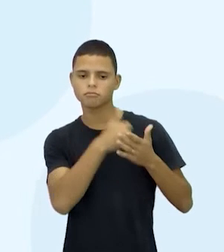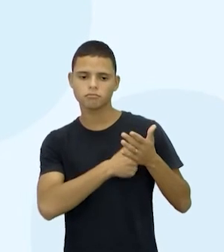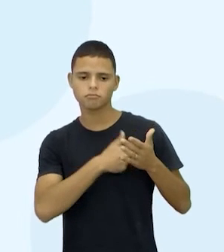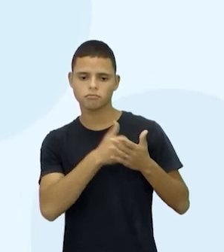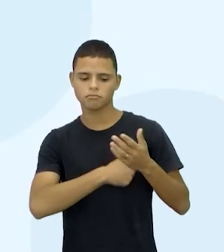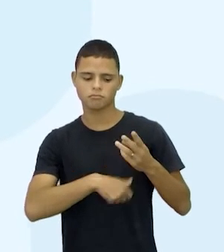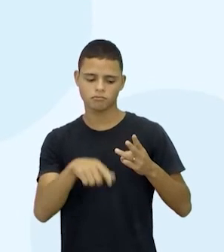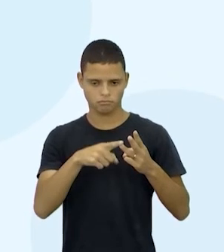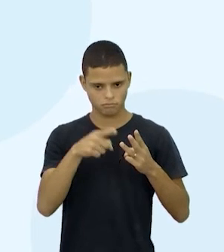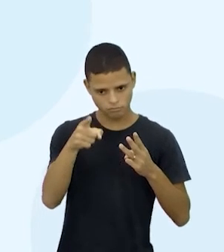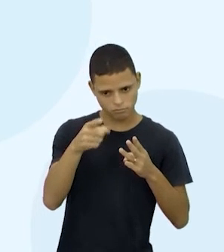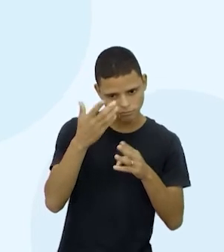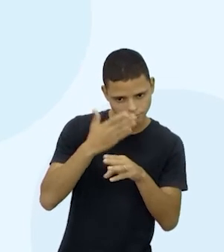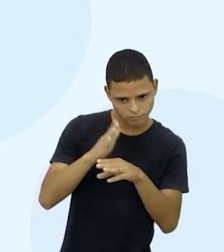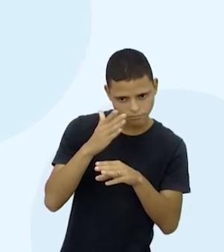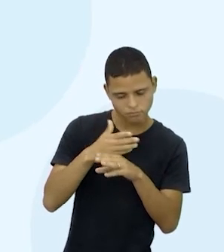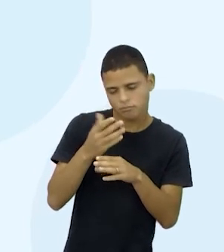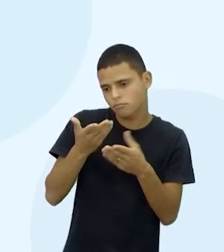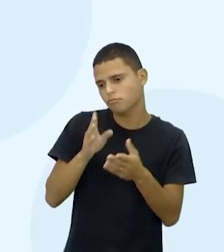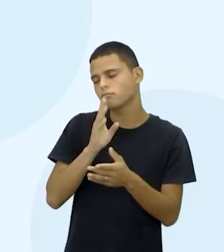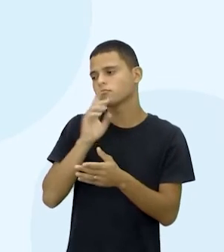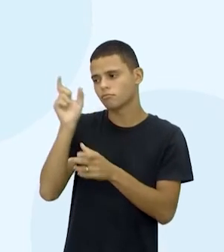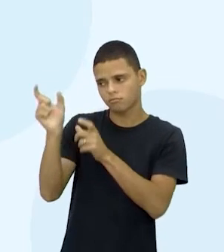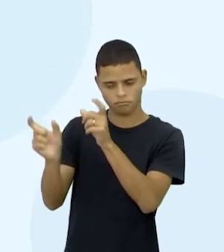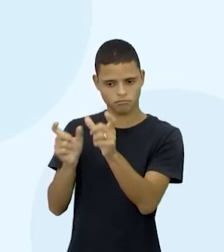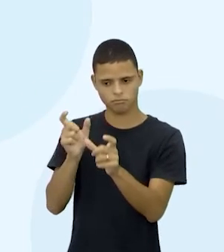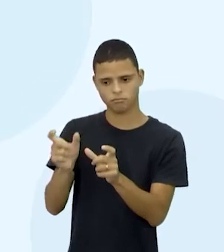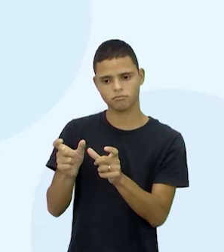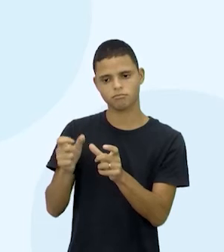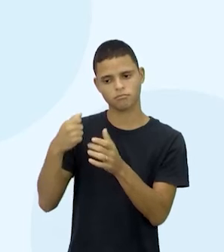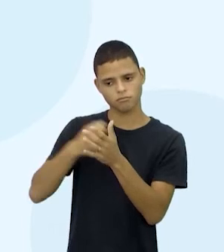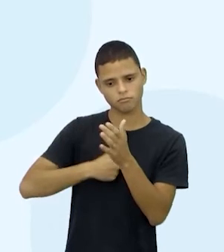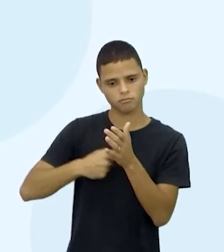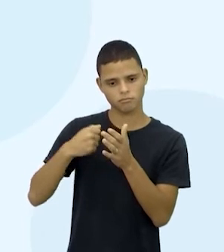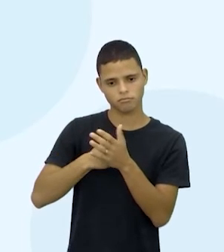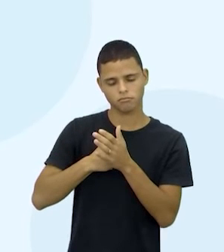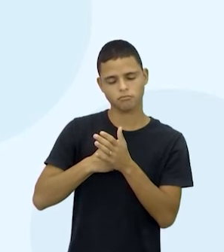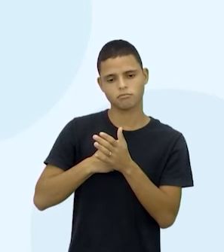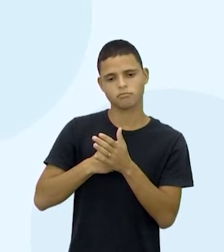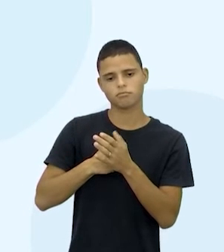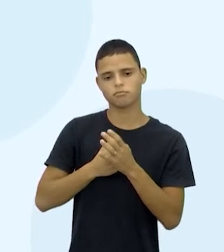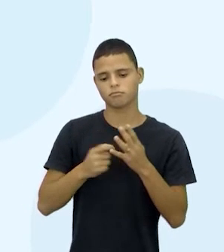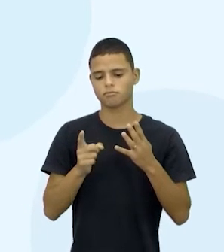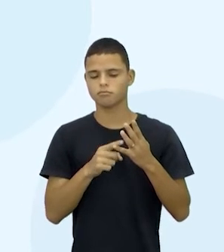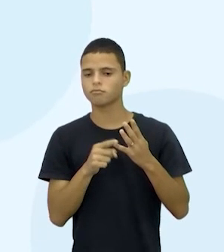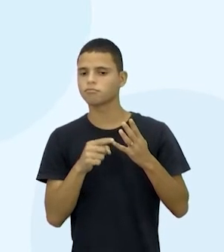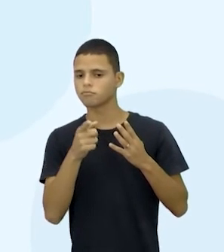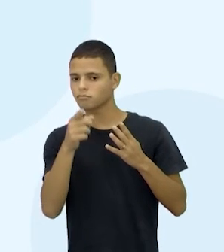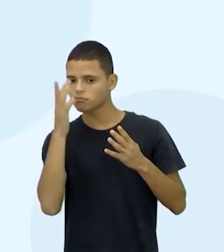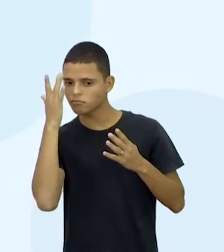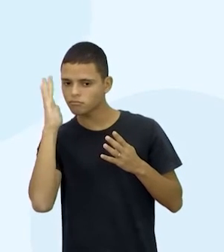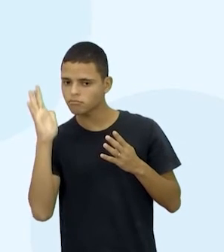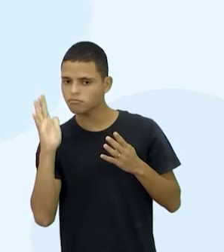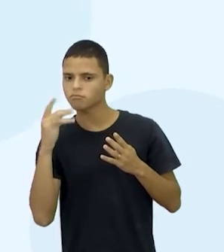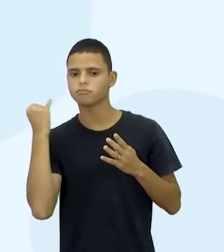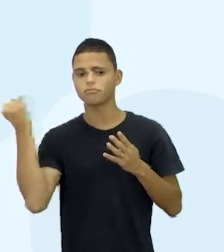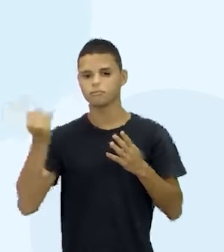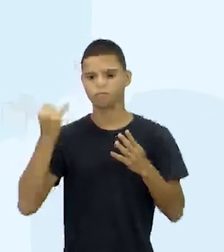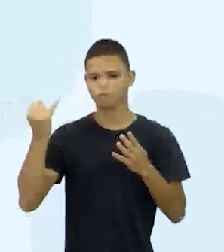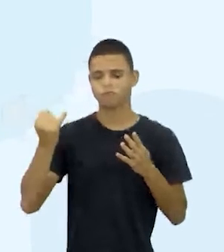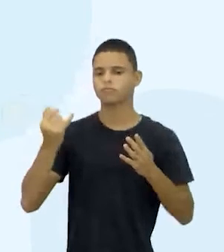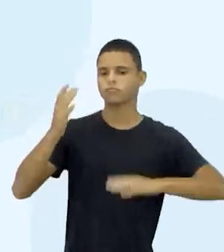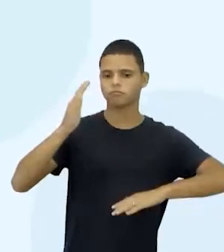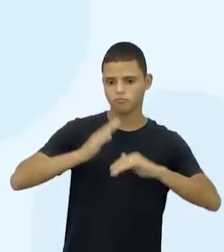Você pratica ou conhece algum praticante de luta? Você acha importante a prática de alguma